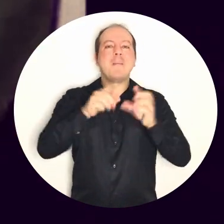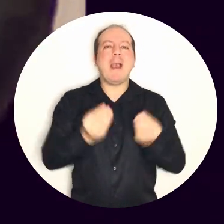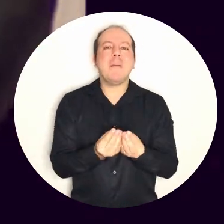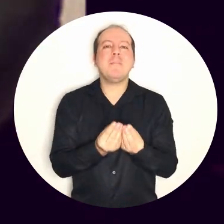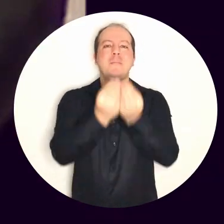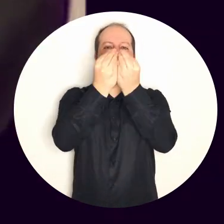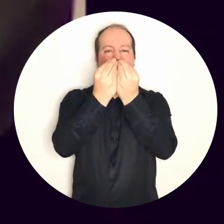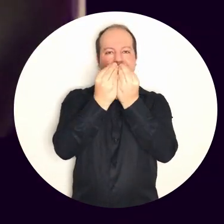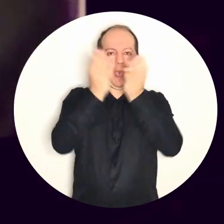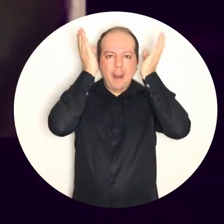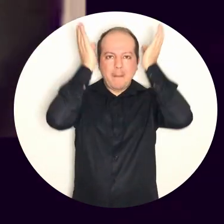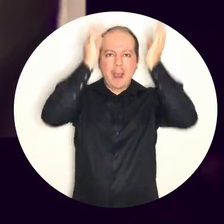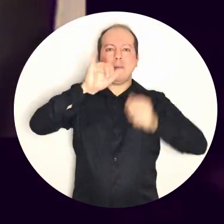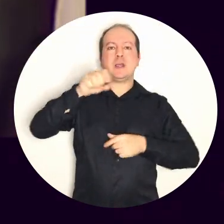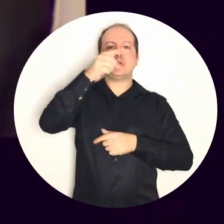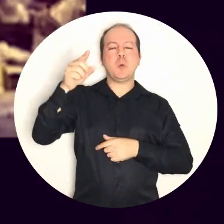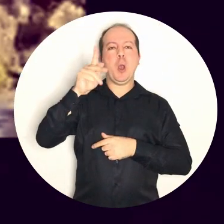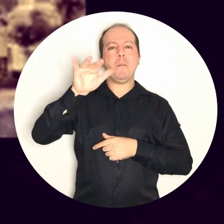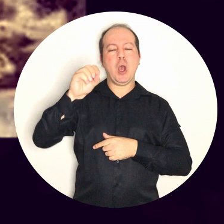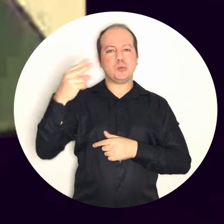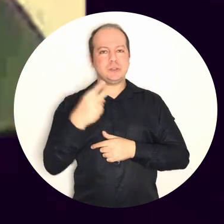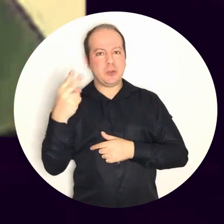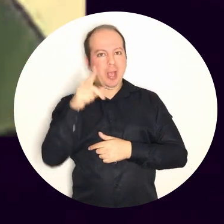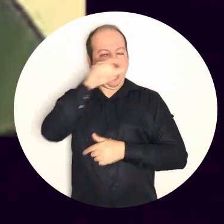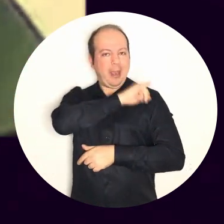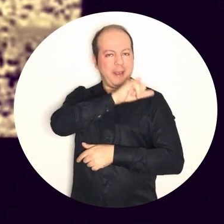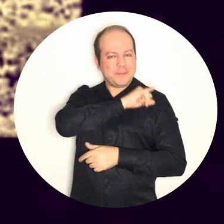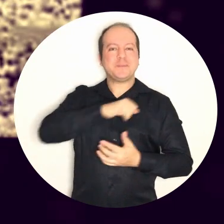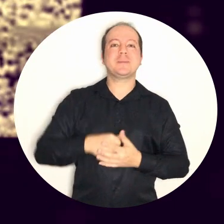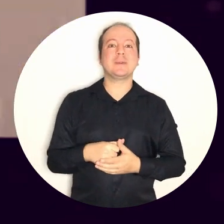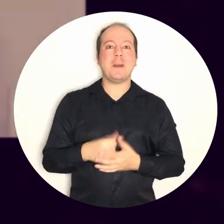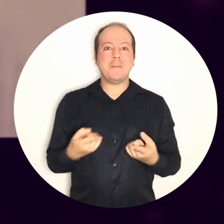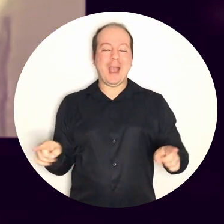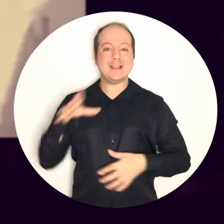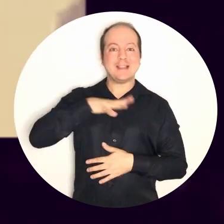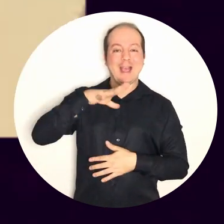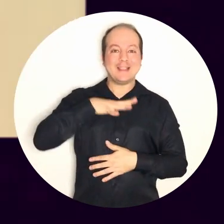missa campal feita pelo Papa João Paulo II em solo carioca.